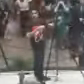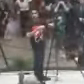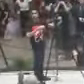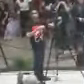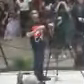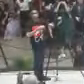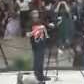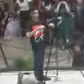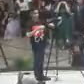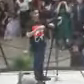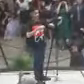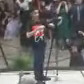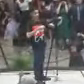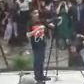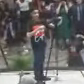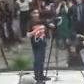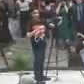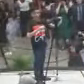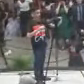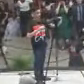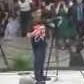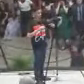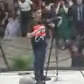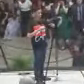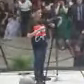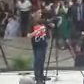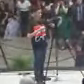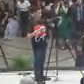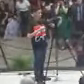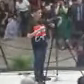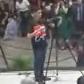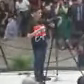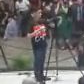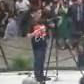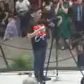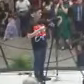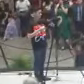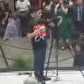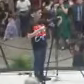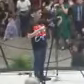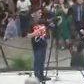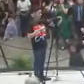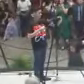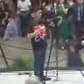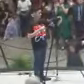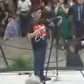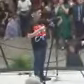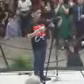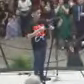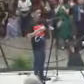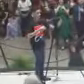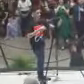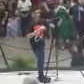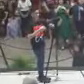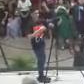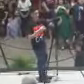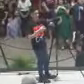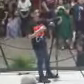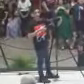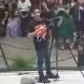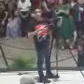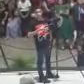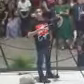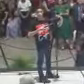todas as coisas, eu posso todas as coisas